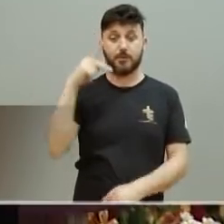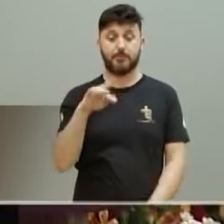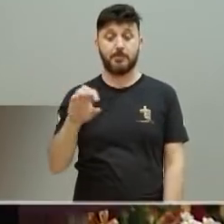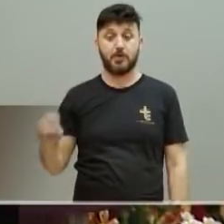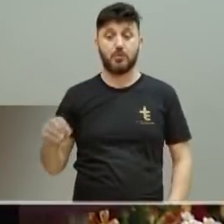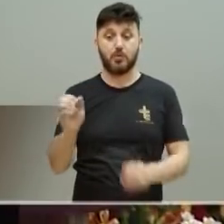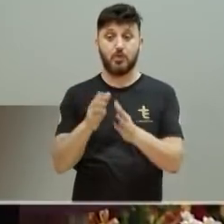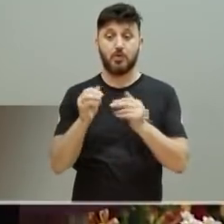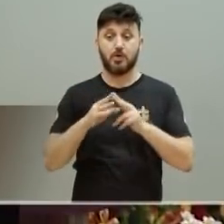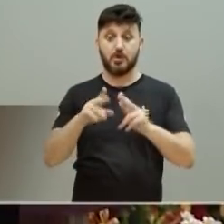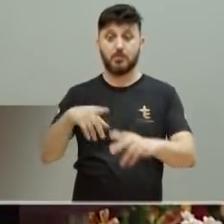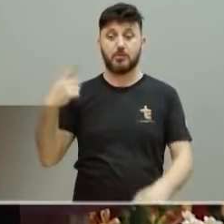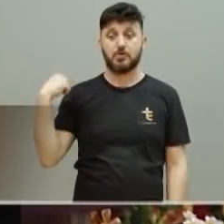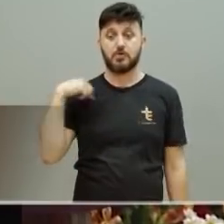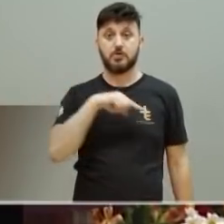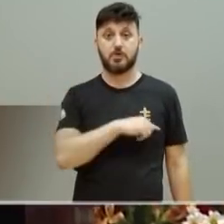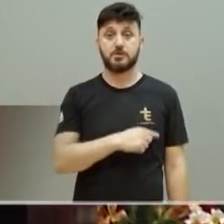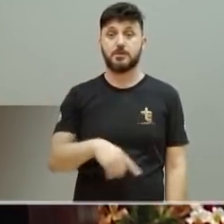Beata Helena Guerra.